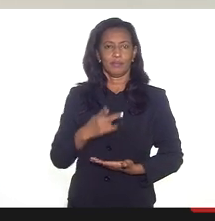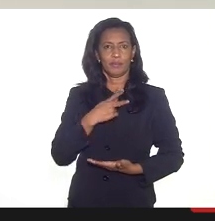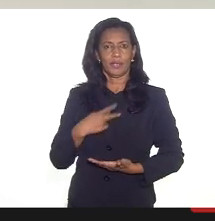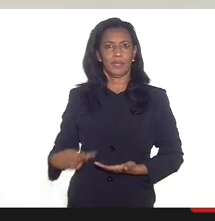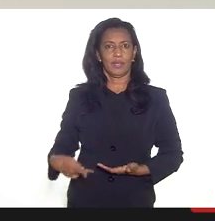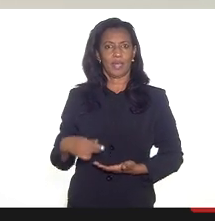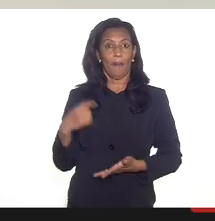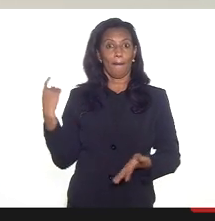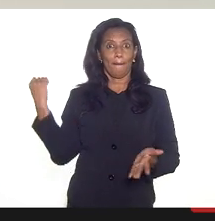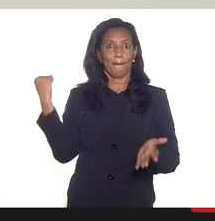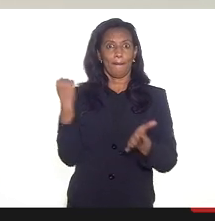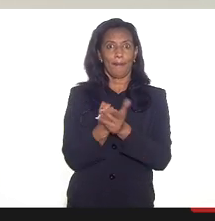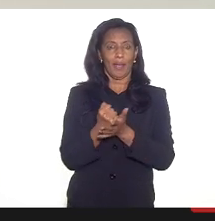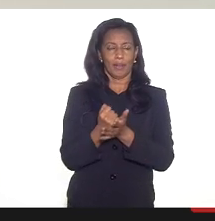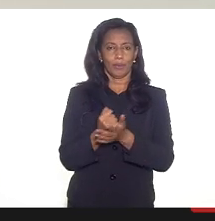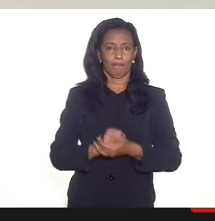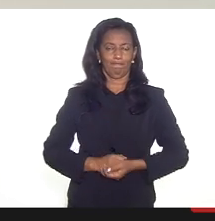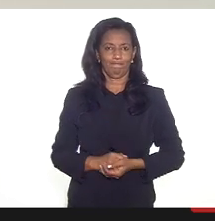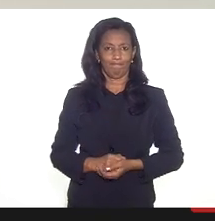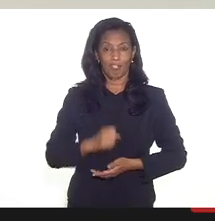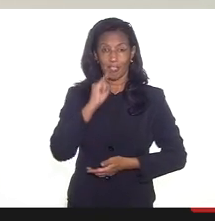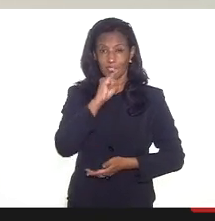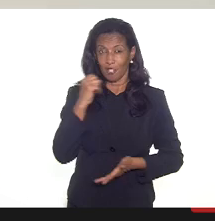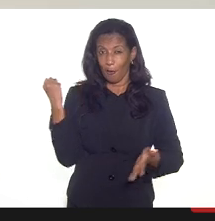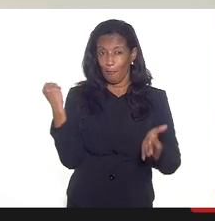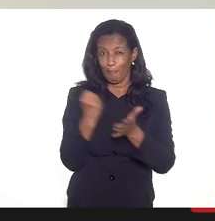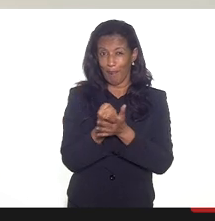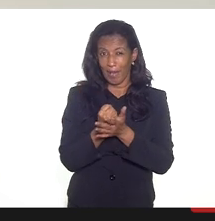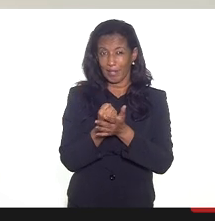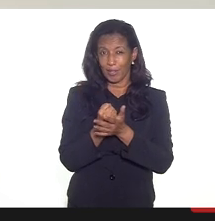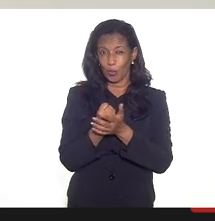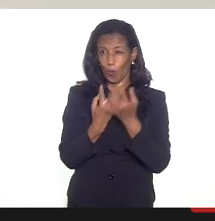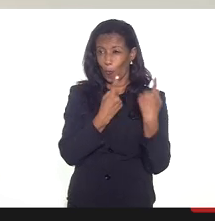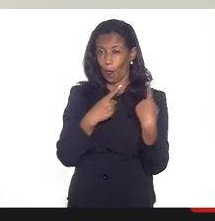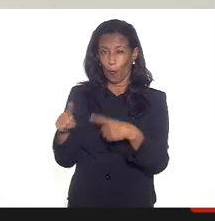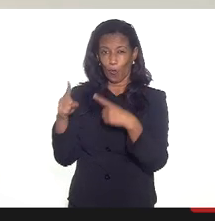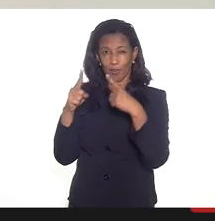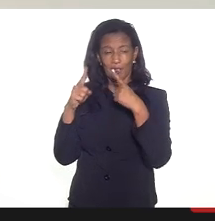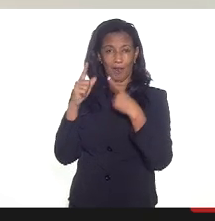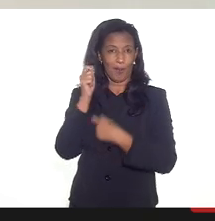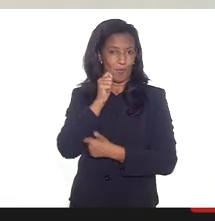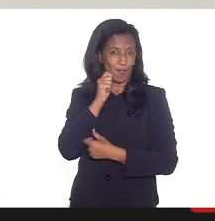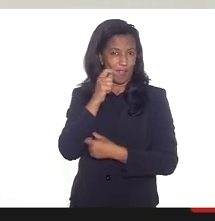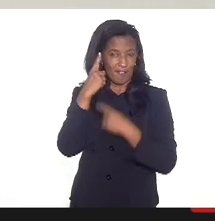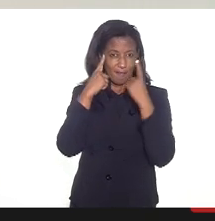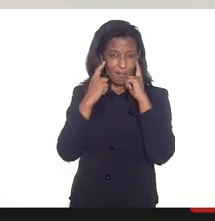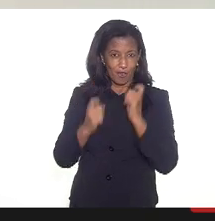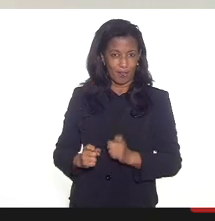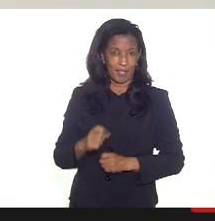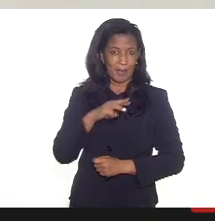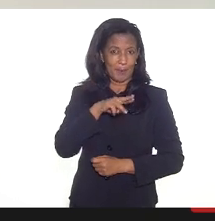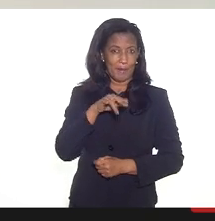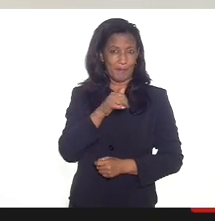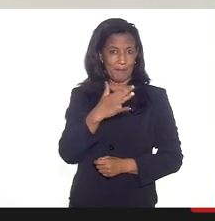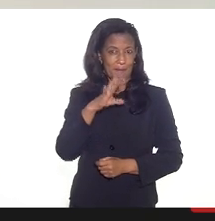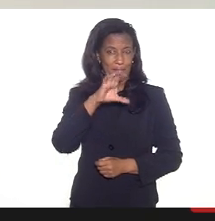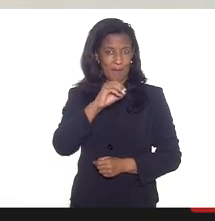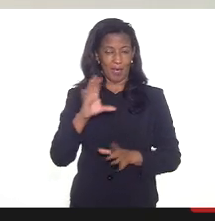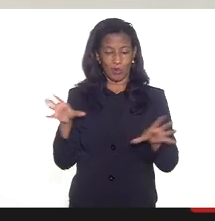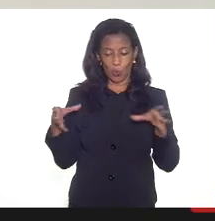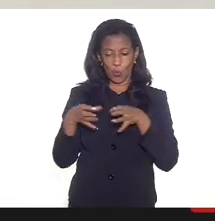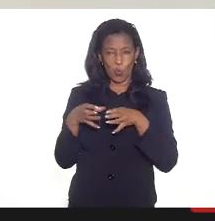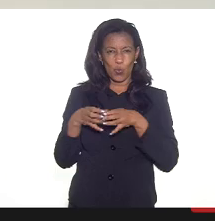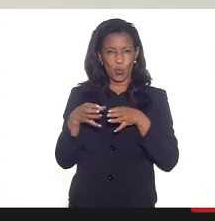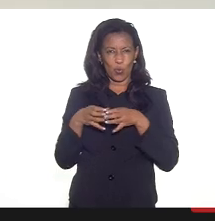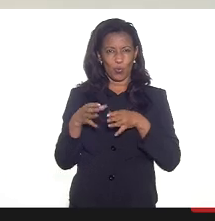o pacto. Se nós tivéssemos um pacto de enfrentamento à violência contra a mulher, em março nós juntamos um grupo